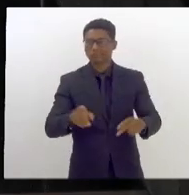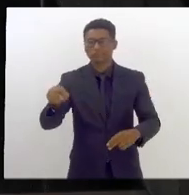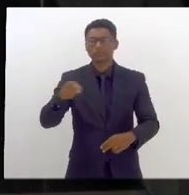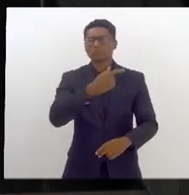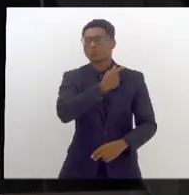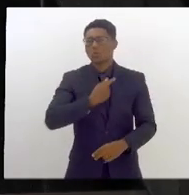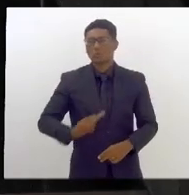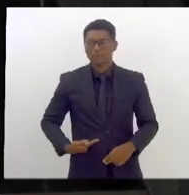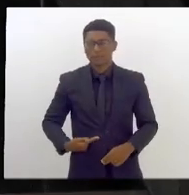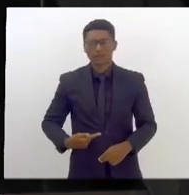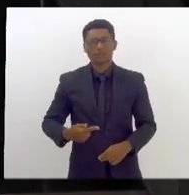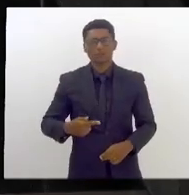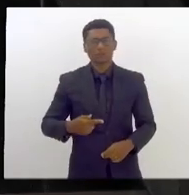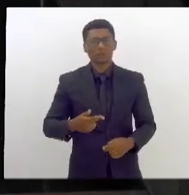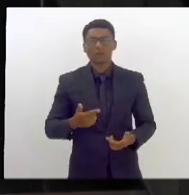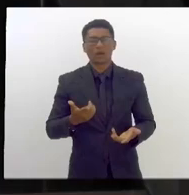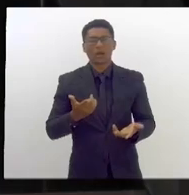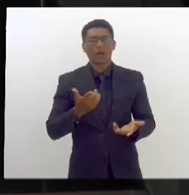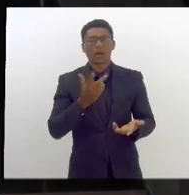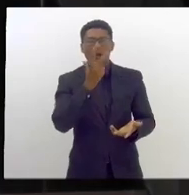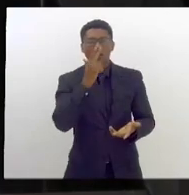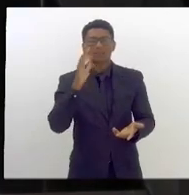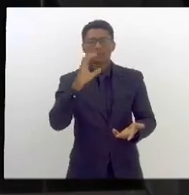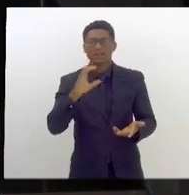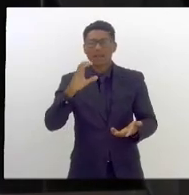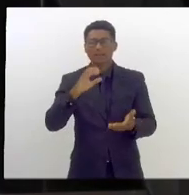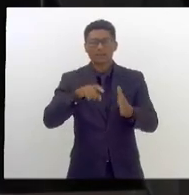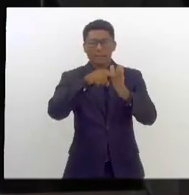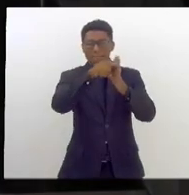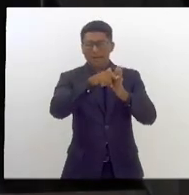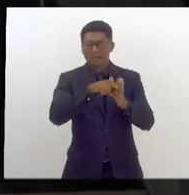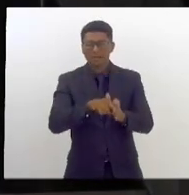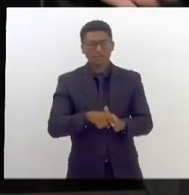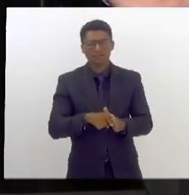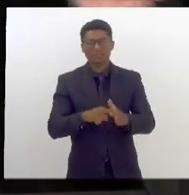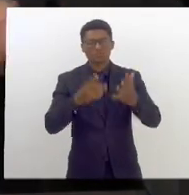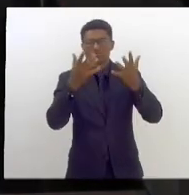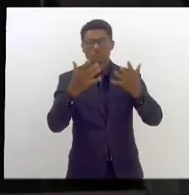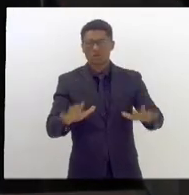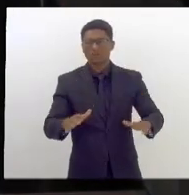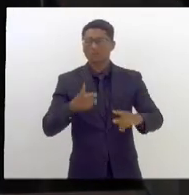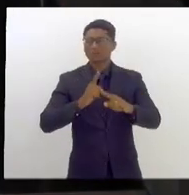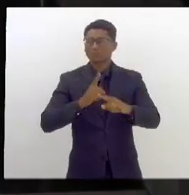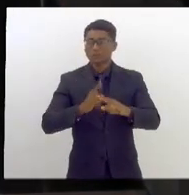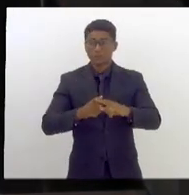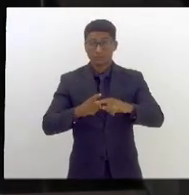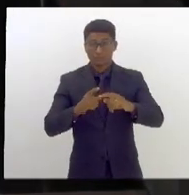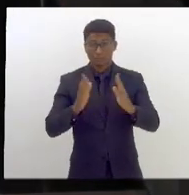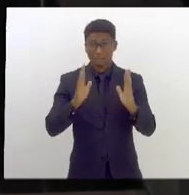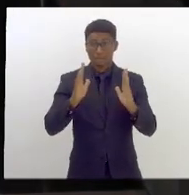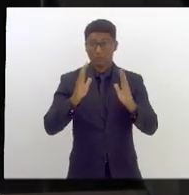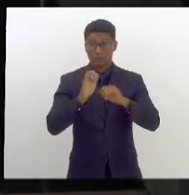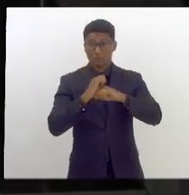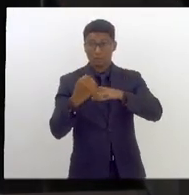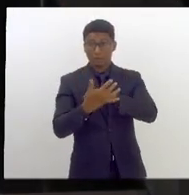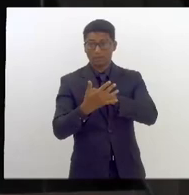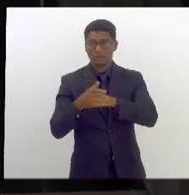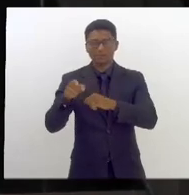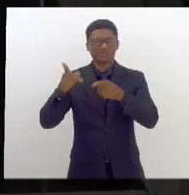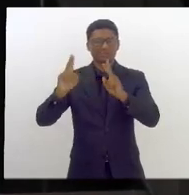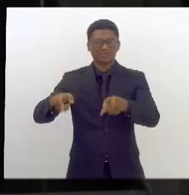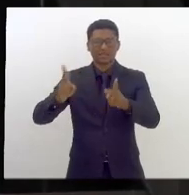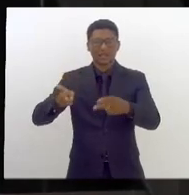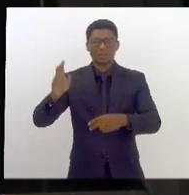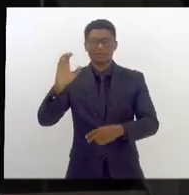com a ciência com a pesquisa com a formação de quadros o que Ele demonstrou politicamente durante a pa nega negando a ciência o tempo todo